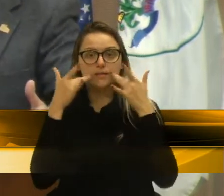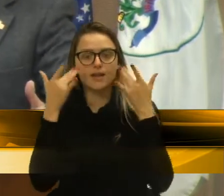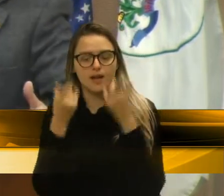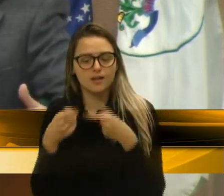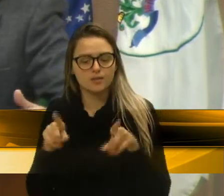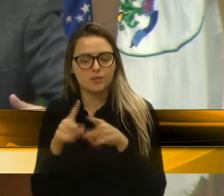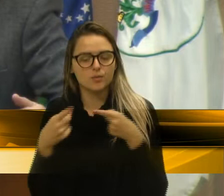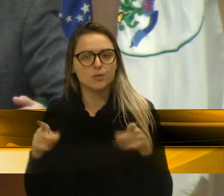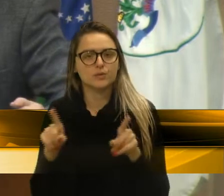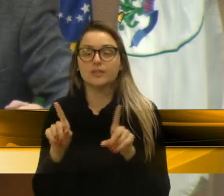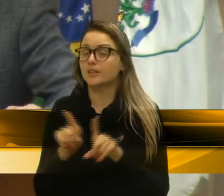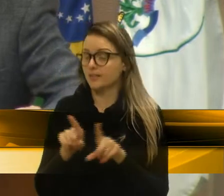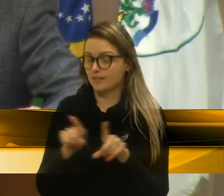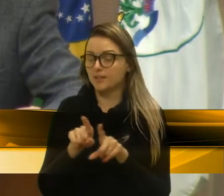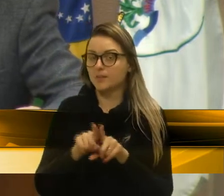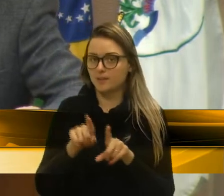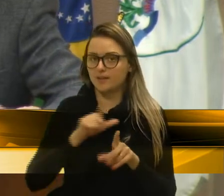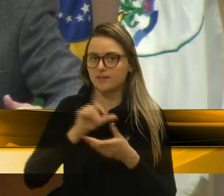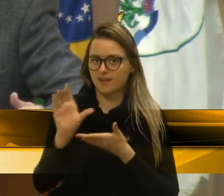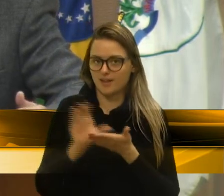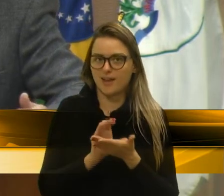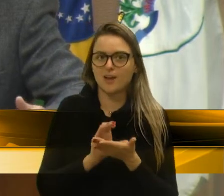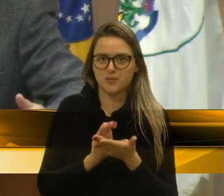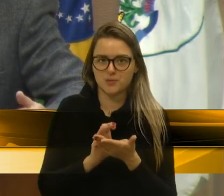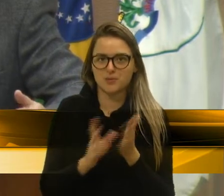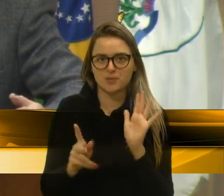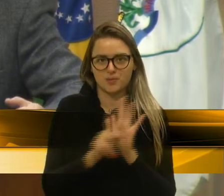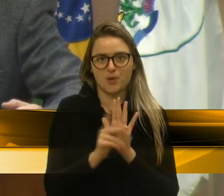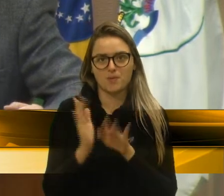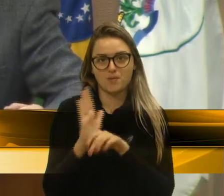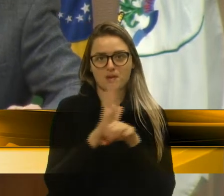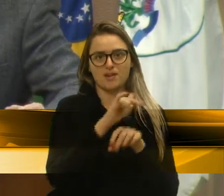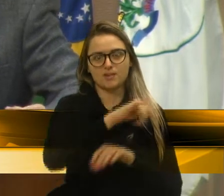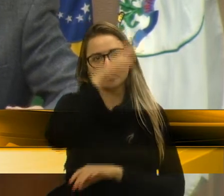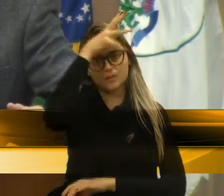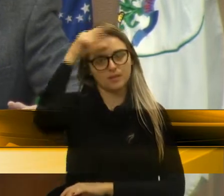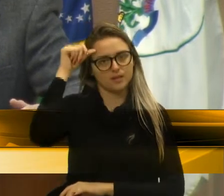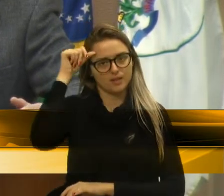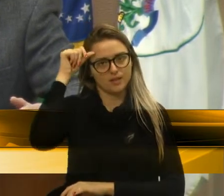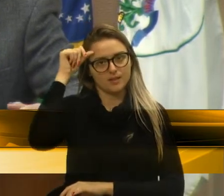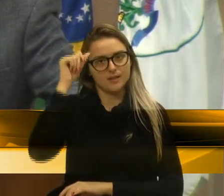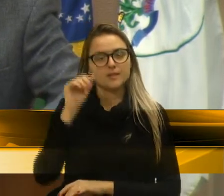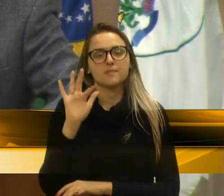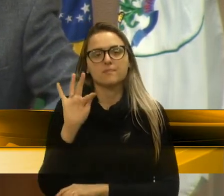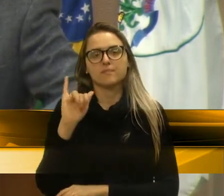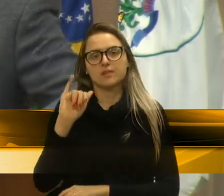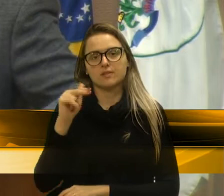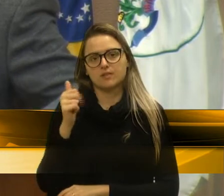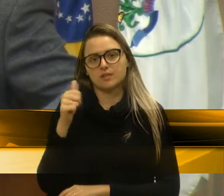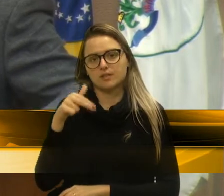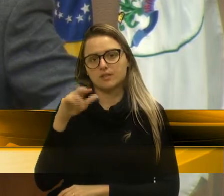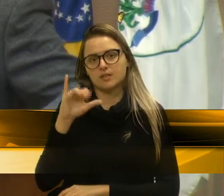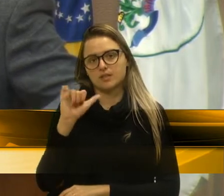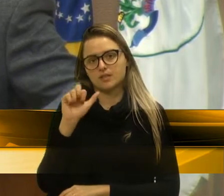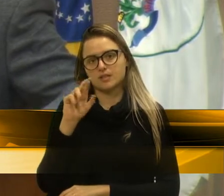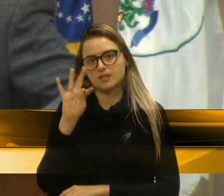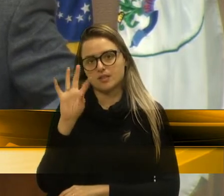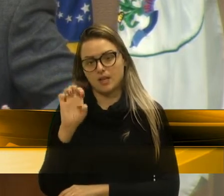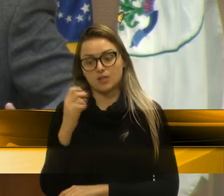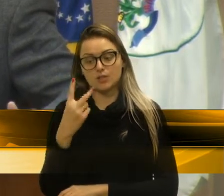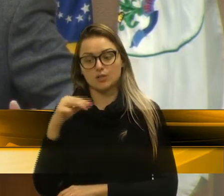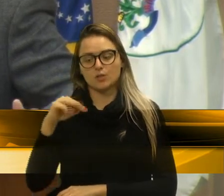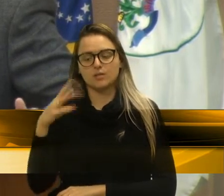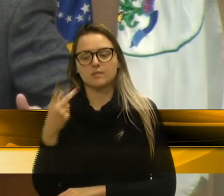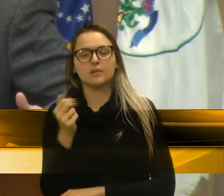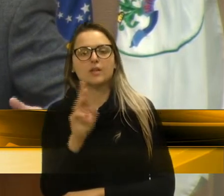também geram recursos financeiros para o município. E que o Financiarte de R$2 milhões,